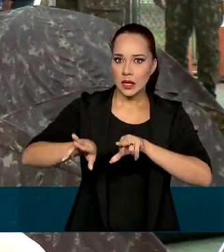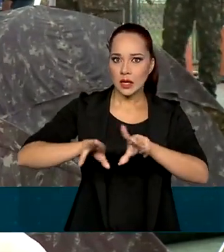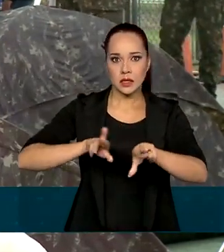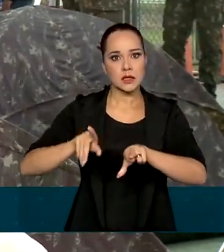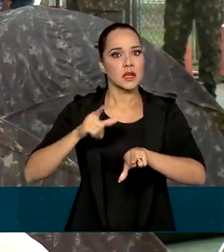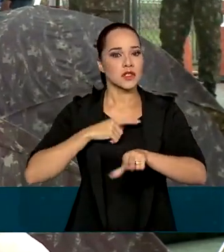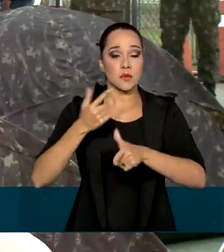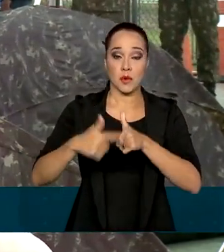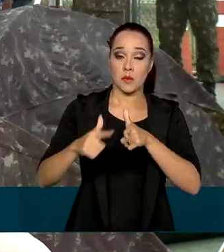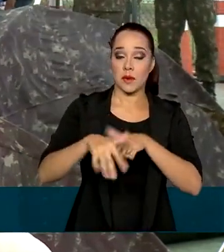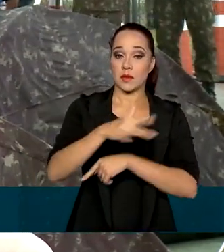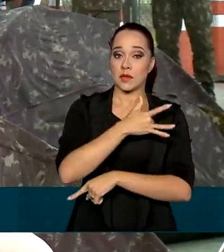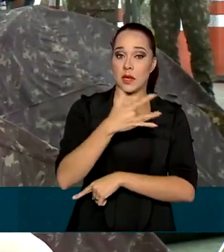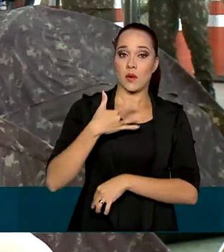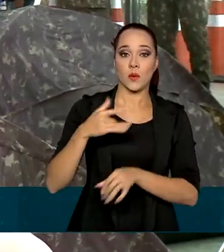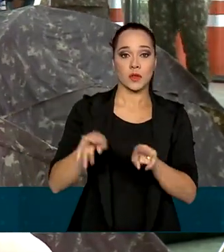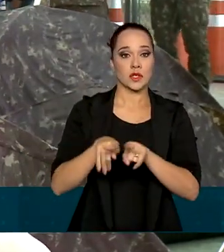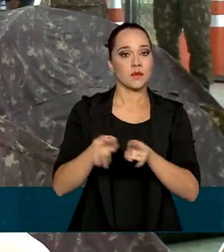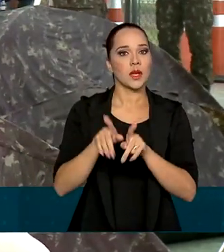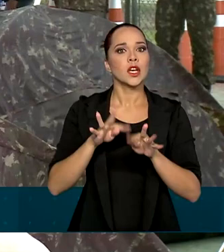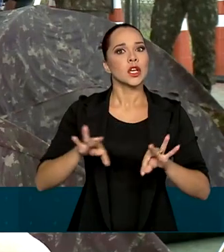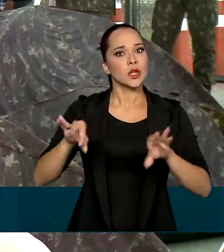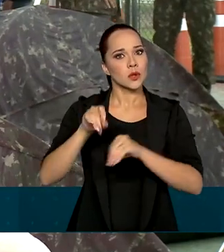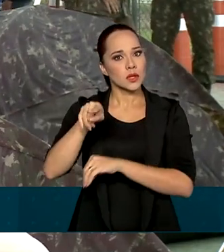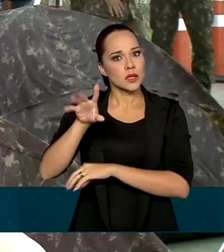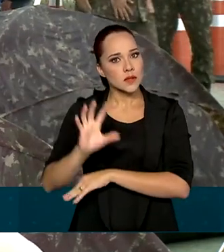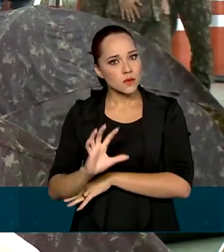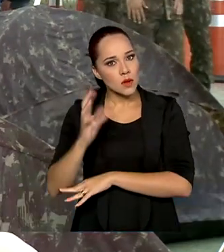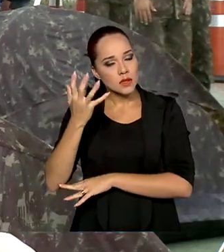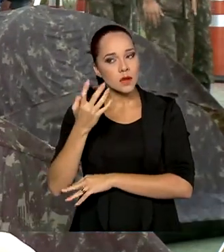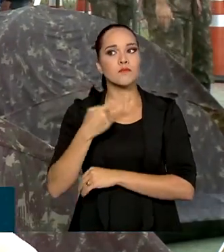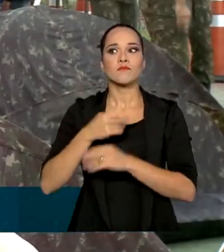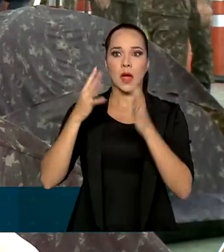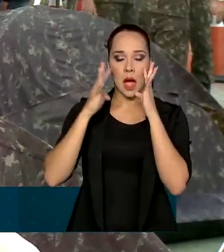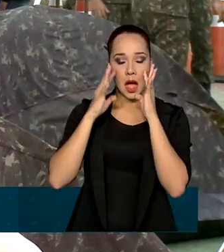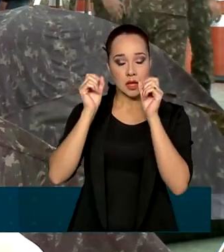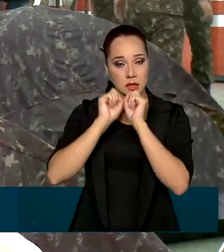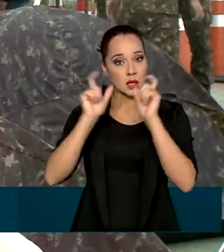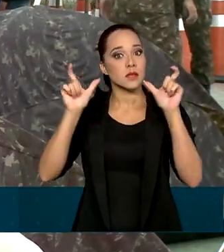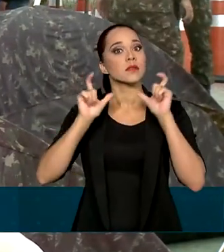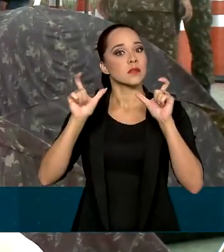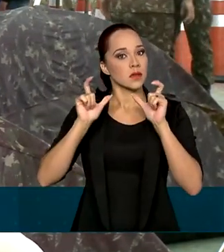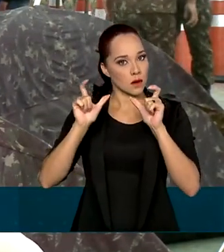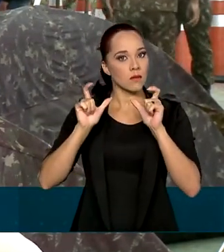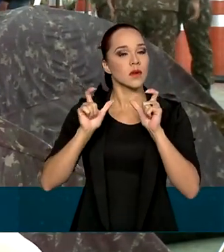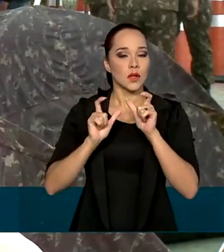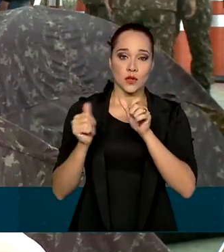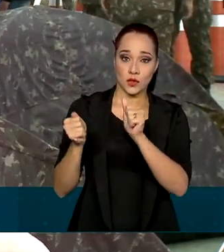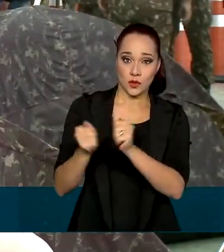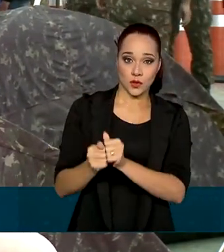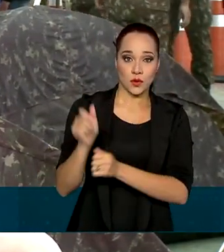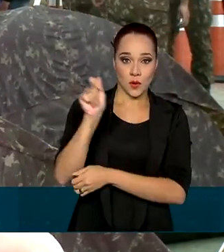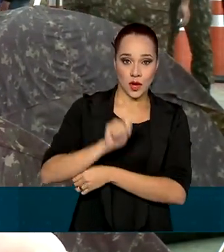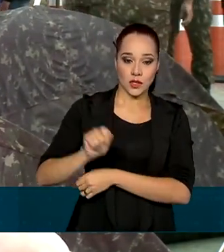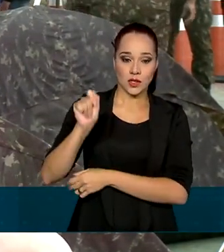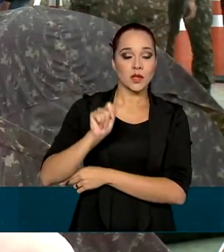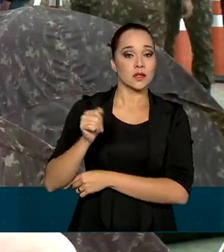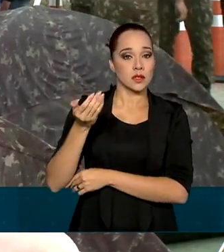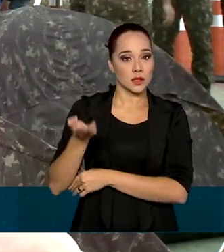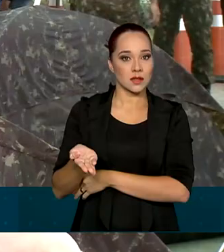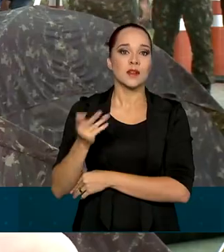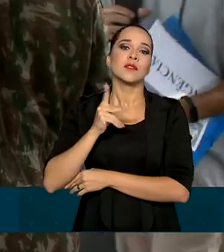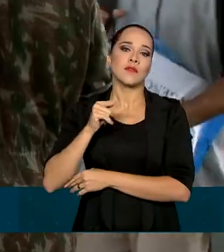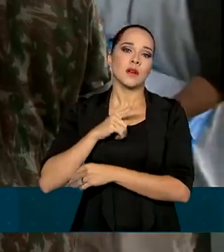em caso de problema de saúde né E todas essas situações nós estamos atentos né e juntamente com a gente daquilo